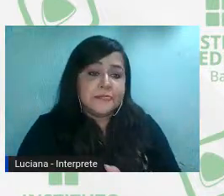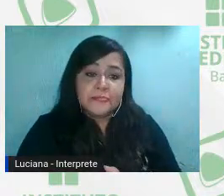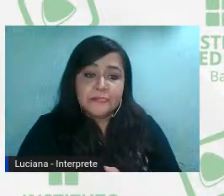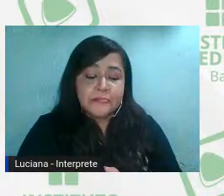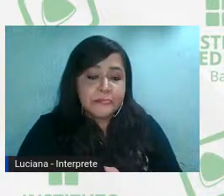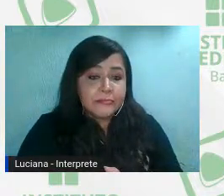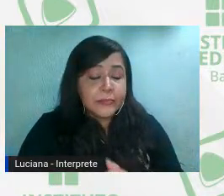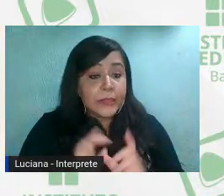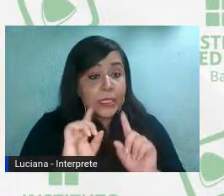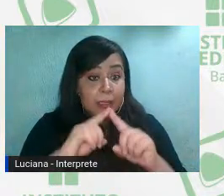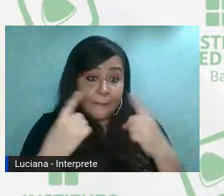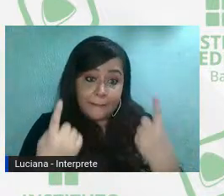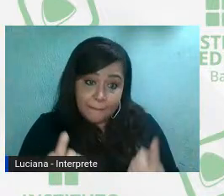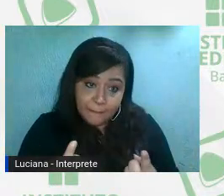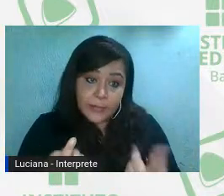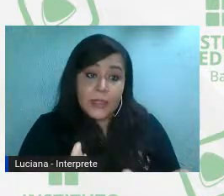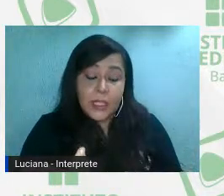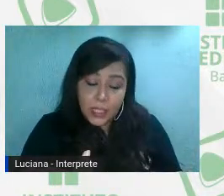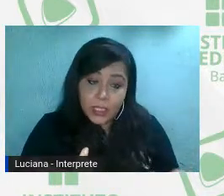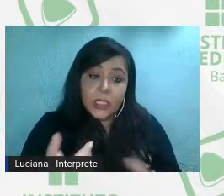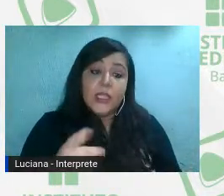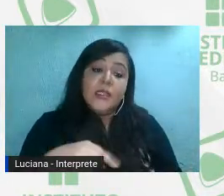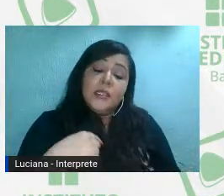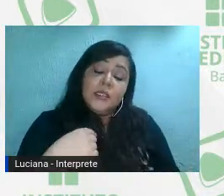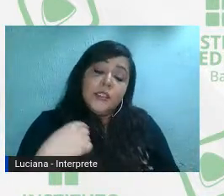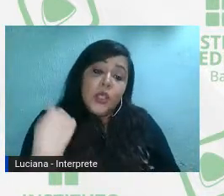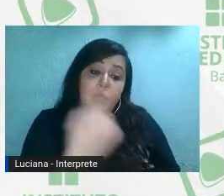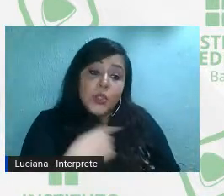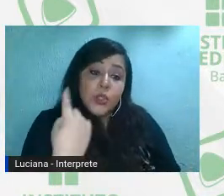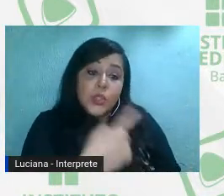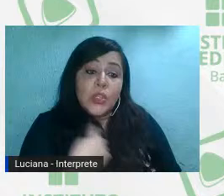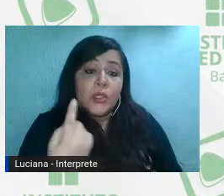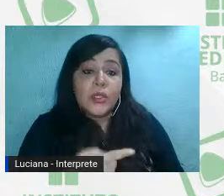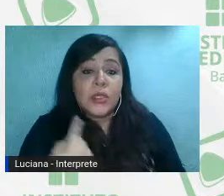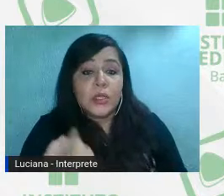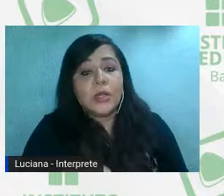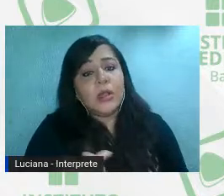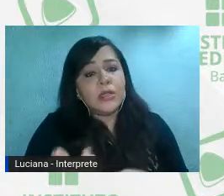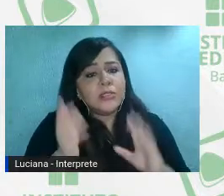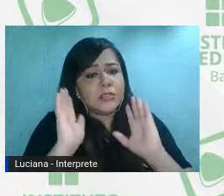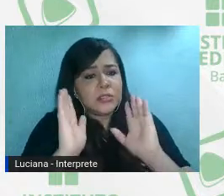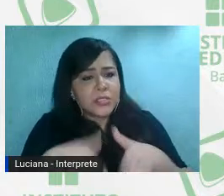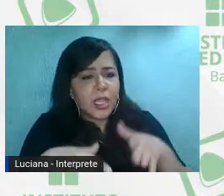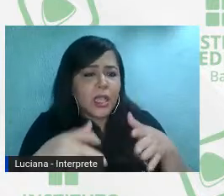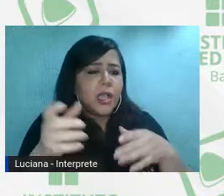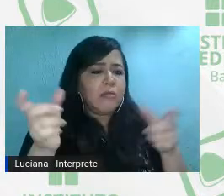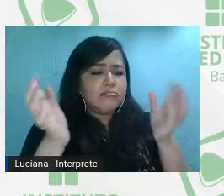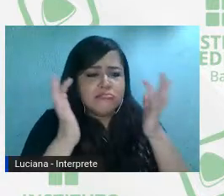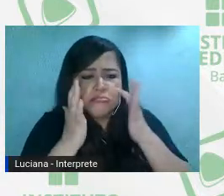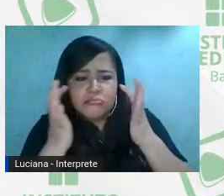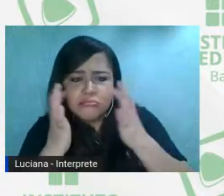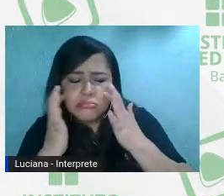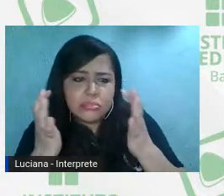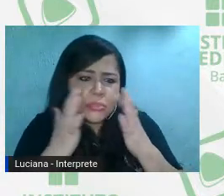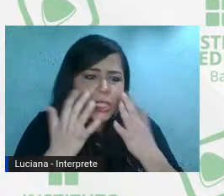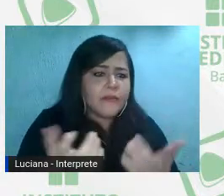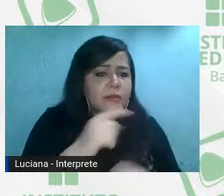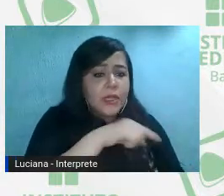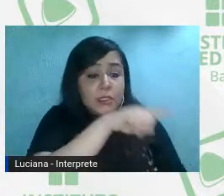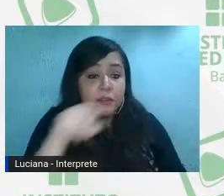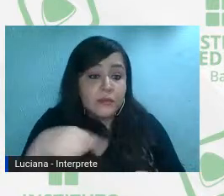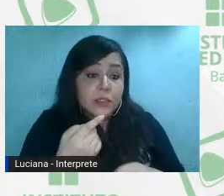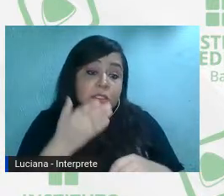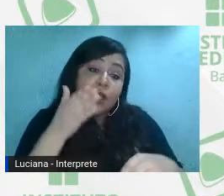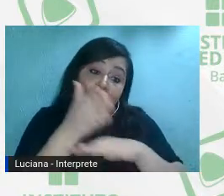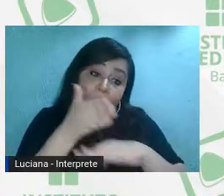Mas uma coisa que eu posso garantir é que nós tentamos considerar todo o desenvolvimento que vocês têm feito da questão. Então, se